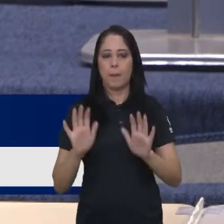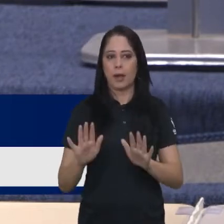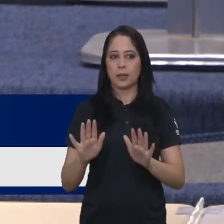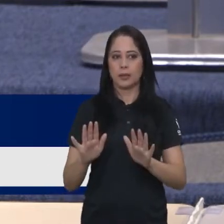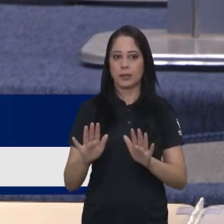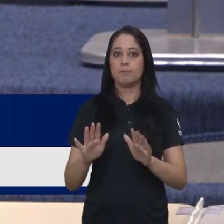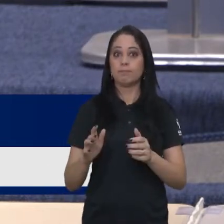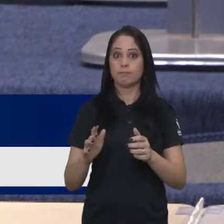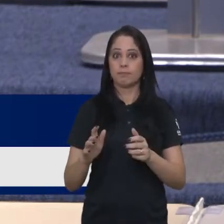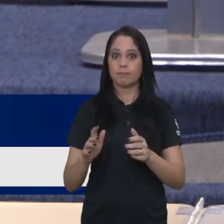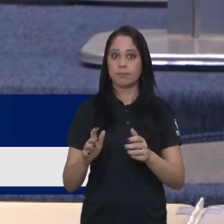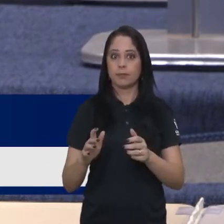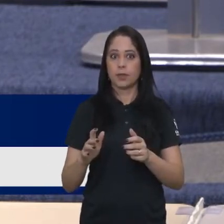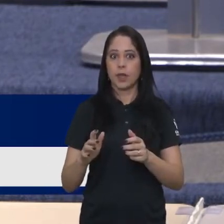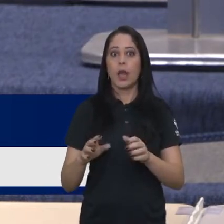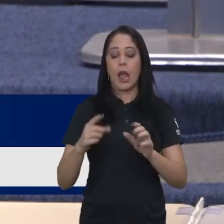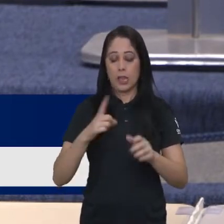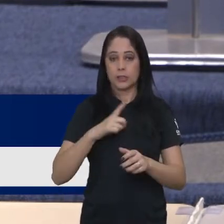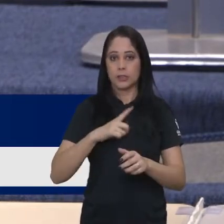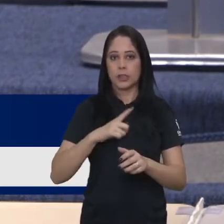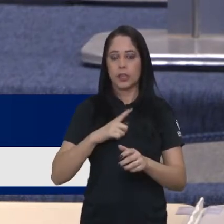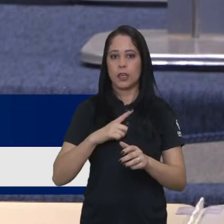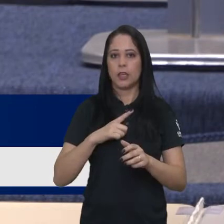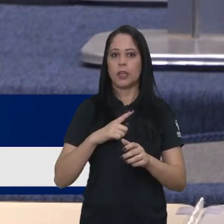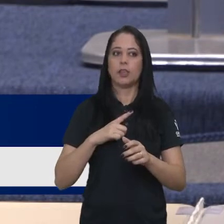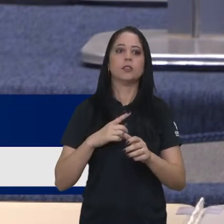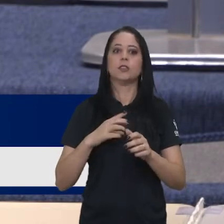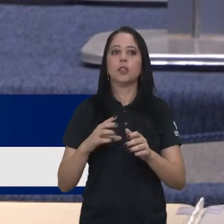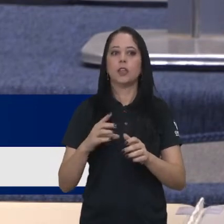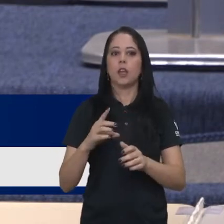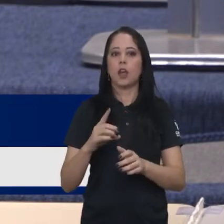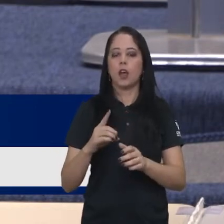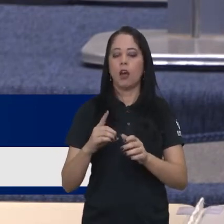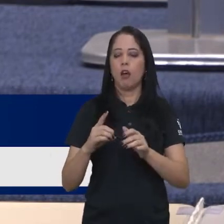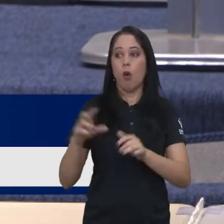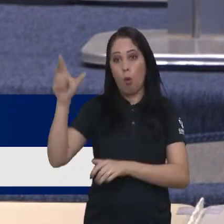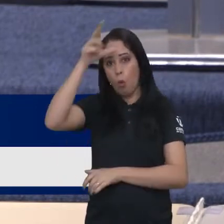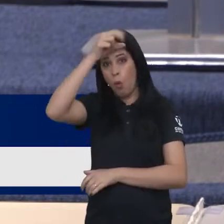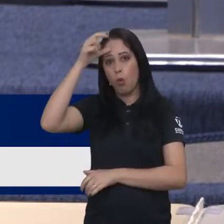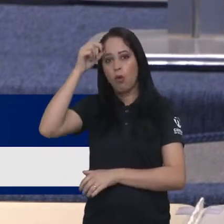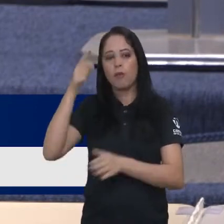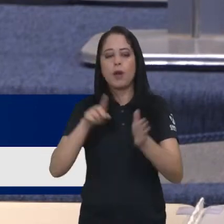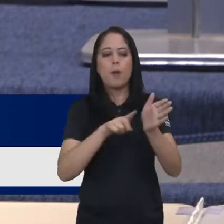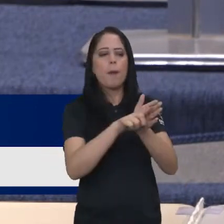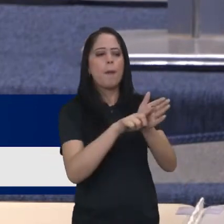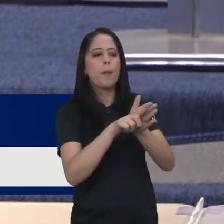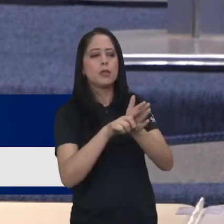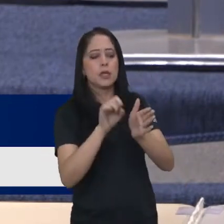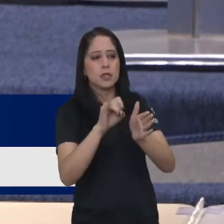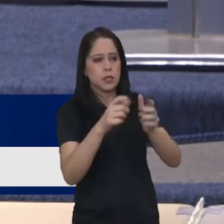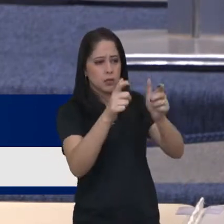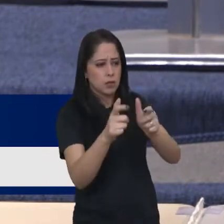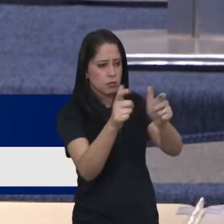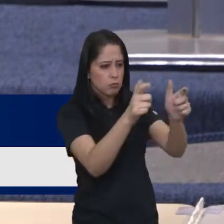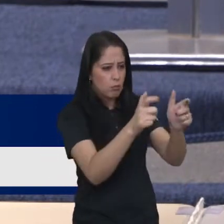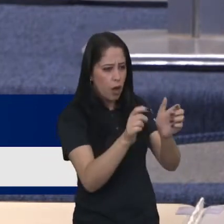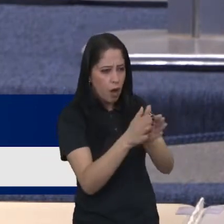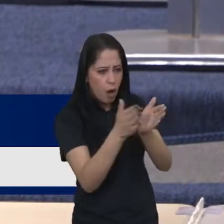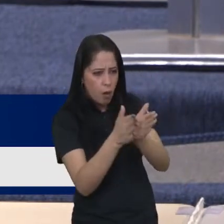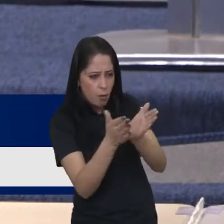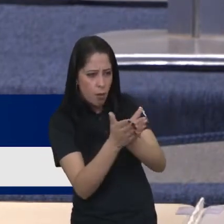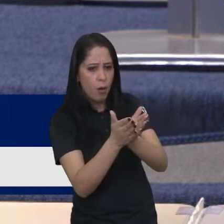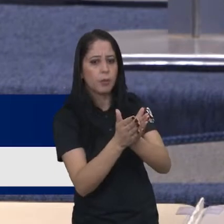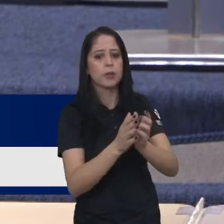de baixa renda, a gente tem declarações públicas do poder público. Essas declarações são as classificações dessas áreas em ZEIs, em Zonas